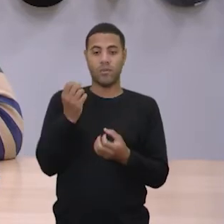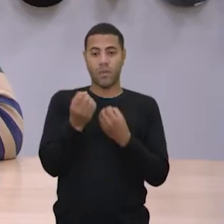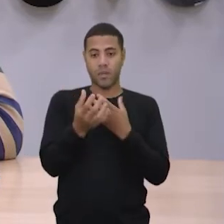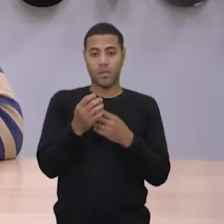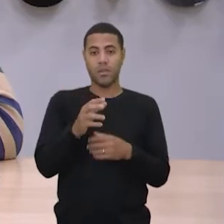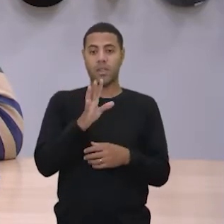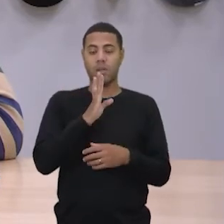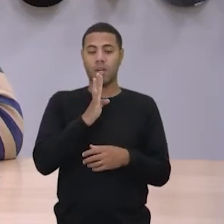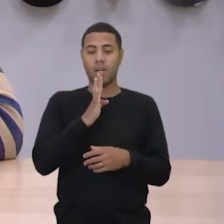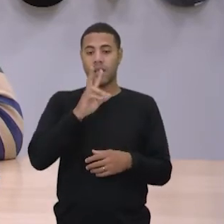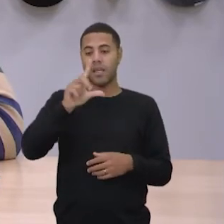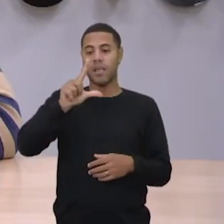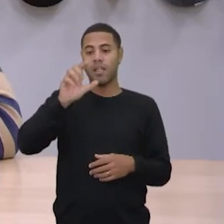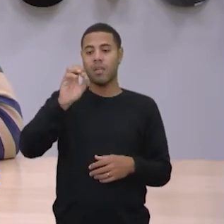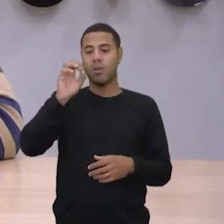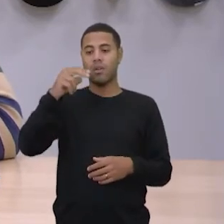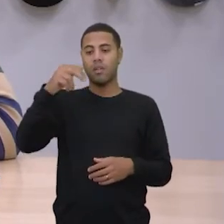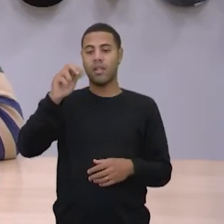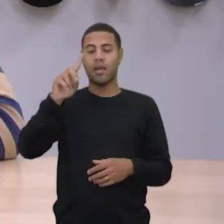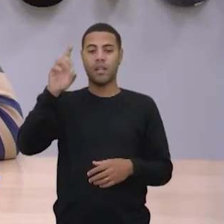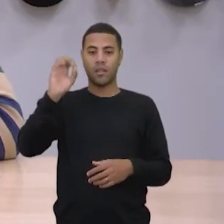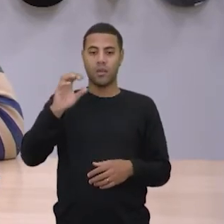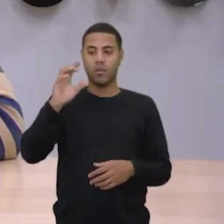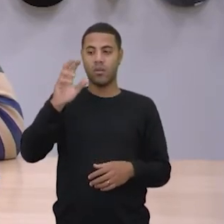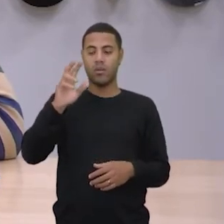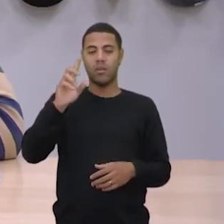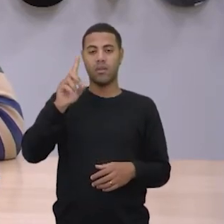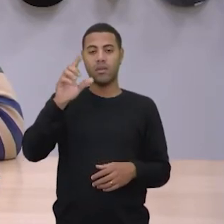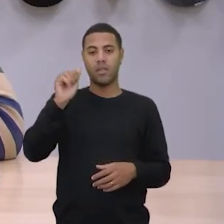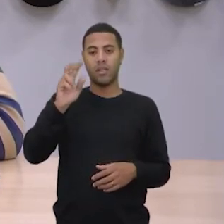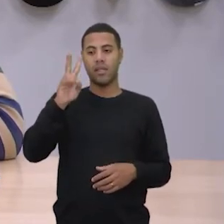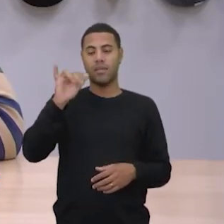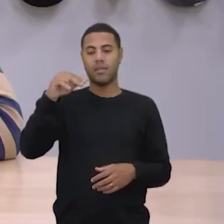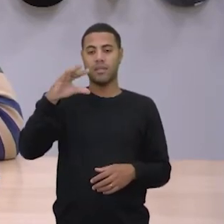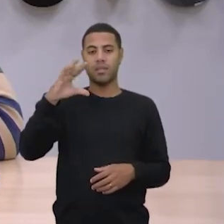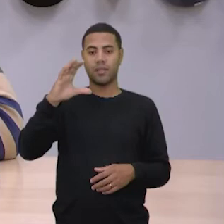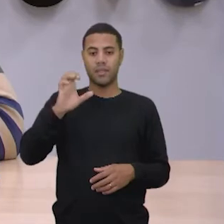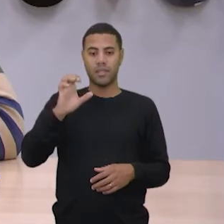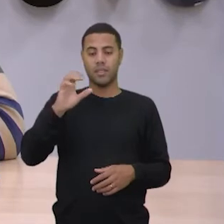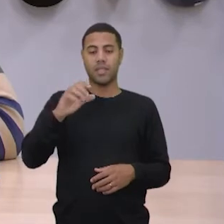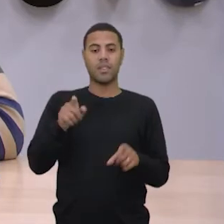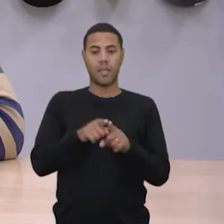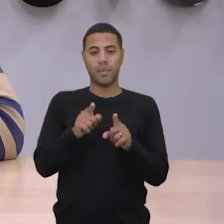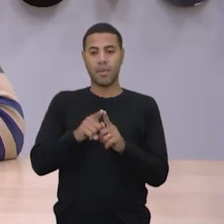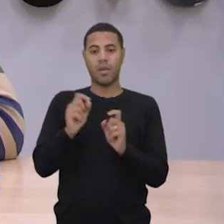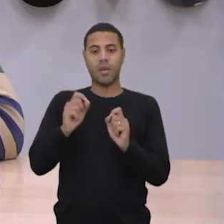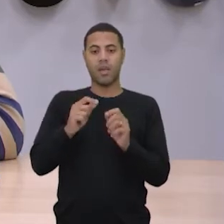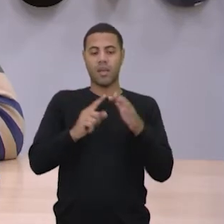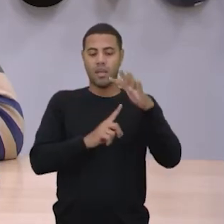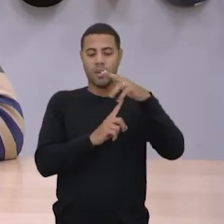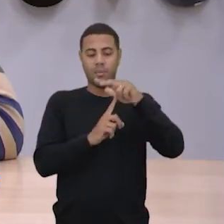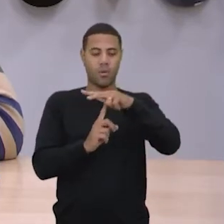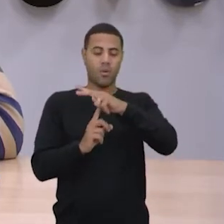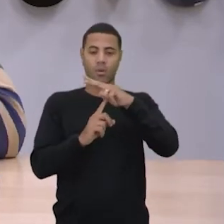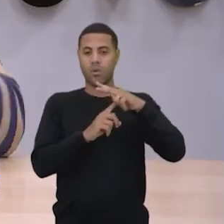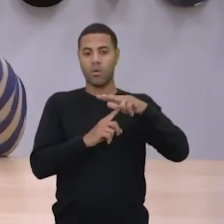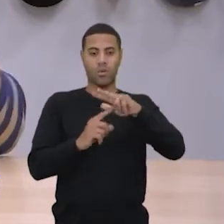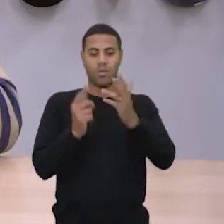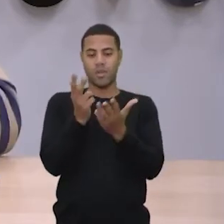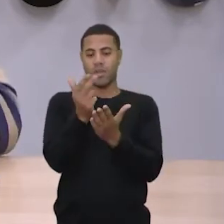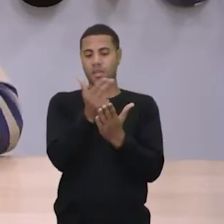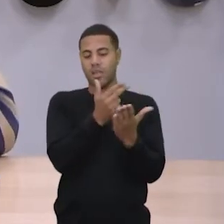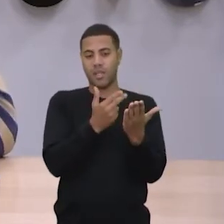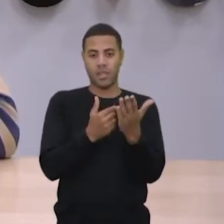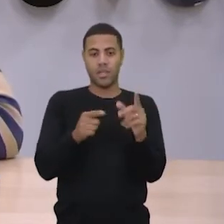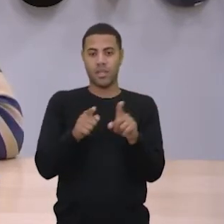da Vinci, né? Há séculos atrás, né, ele já fez esboços ali de um helicóptero, né? Ele fez o cálculo